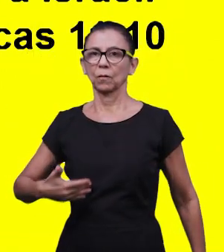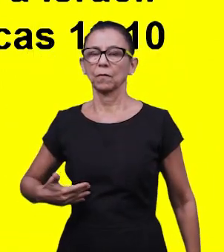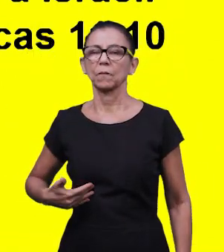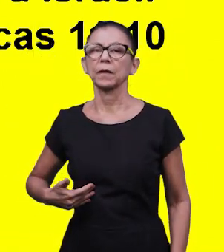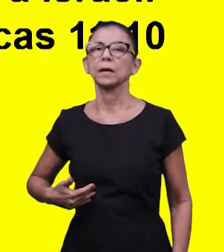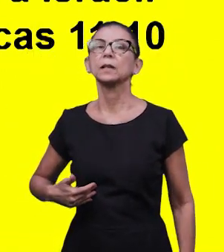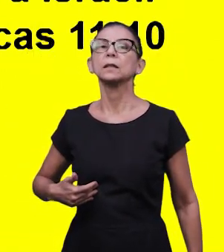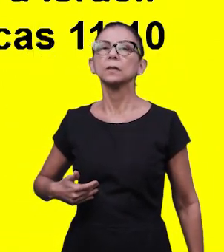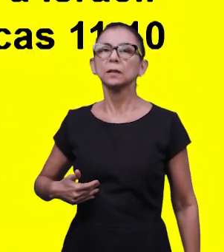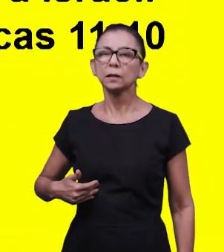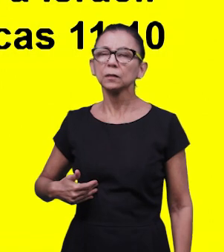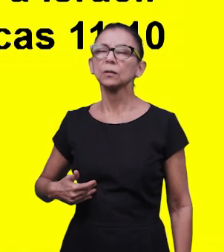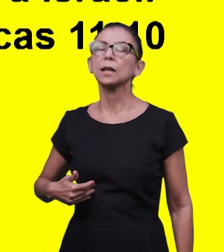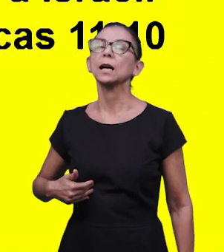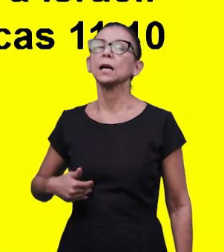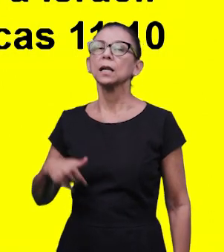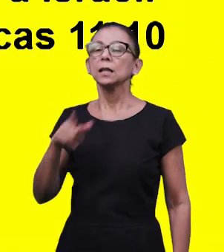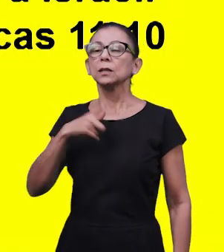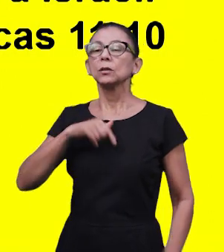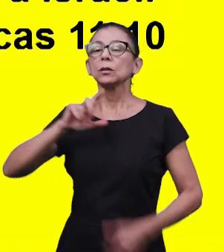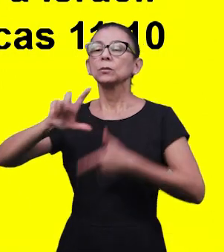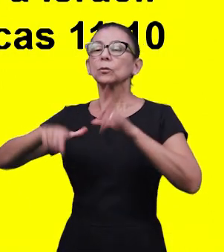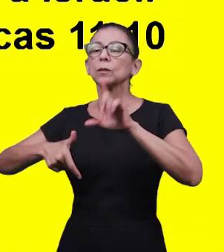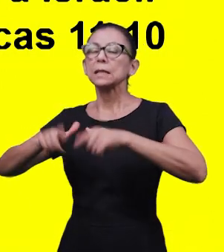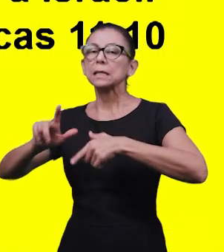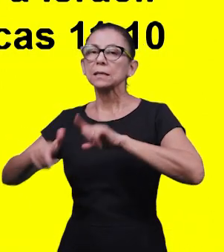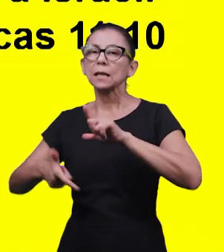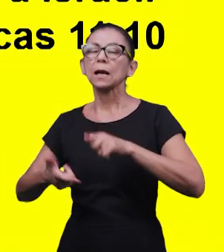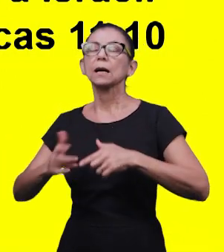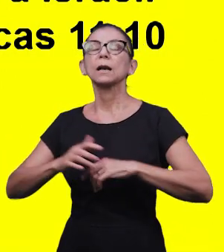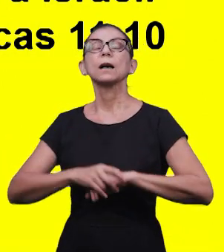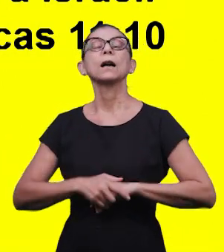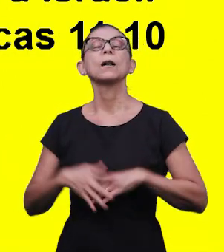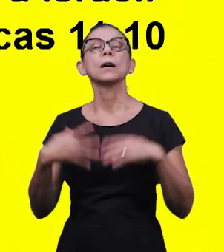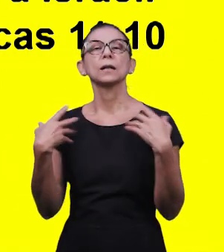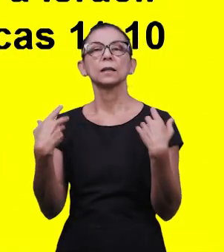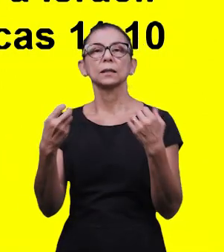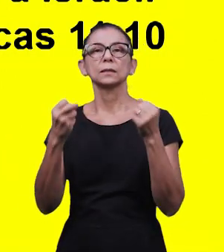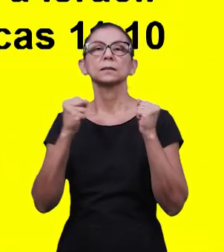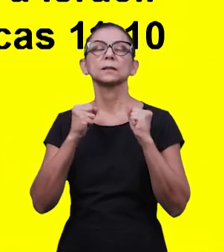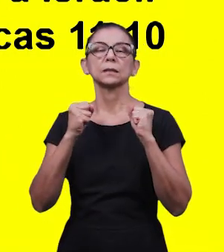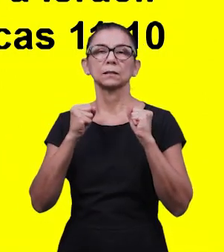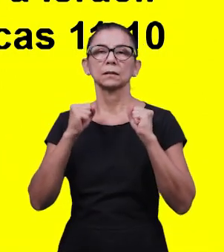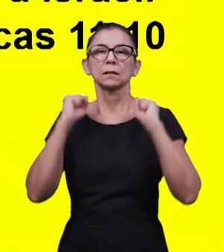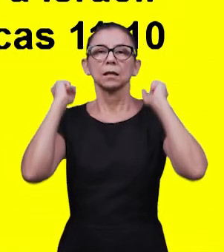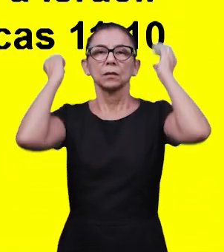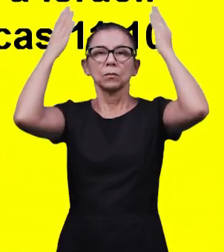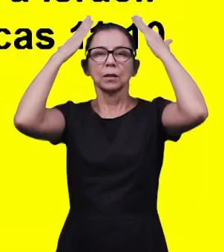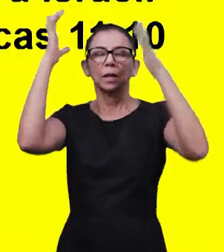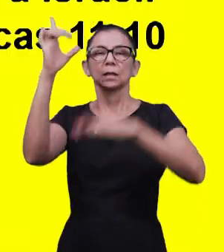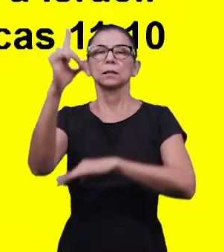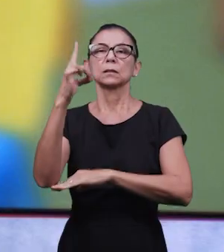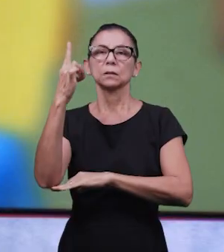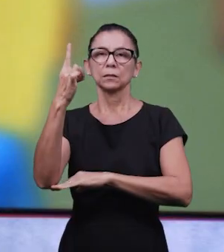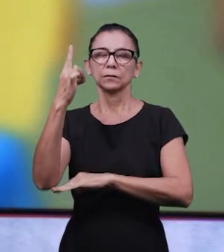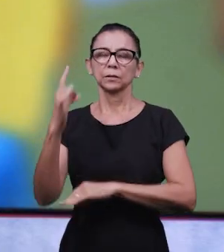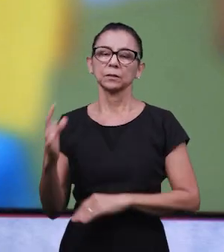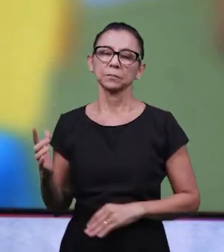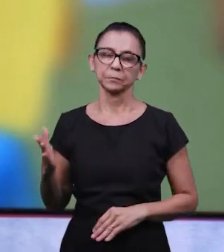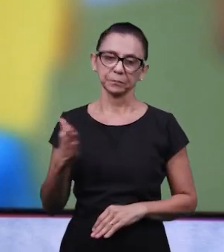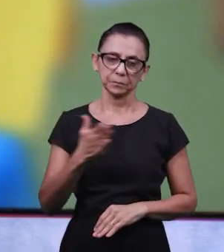os chefes dos poderosos que Davi tinha e o apoiaram fortemente no seu reino